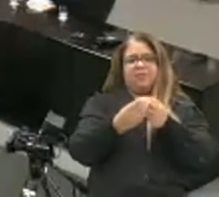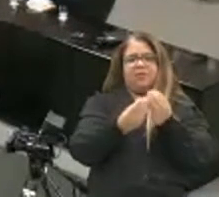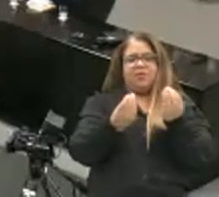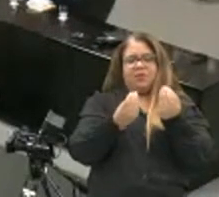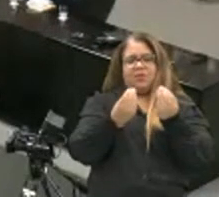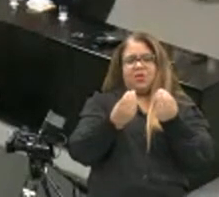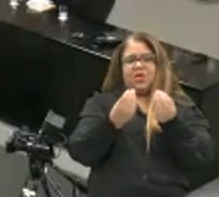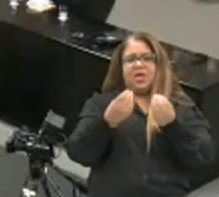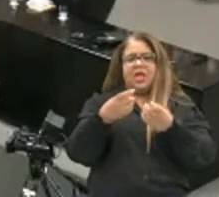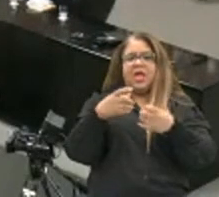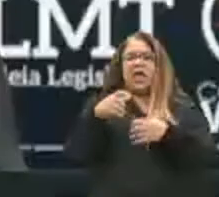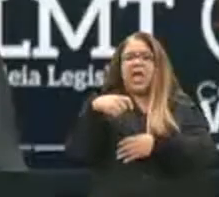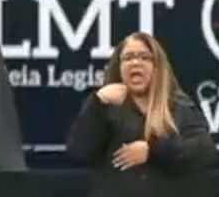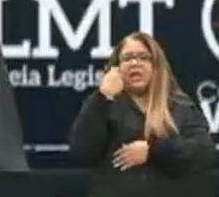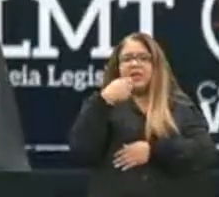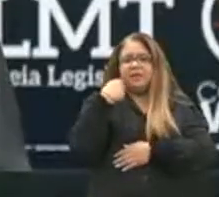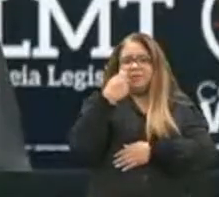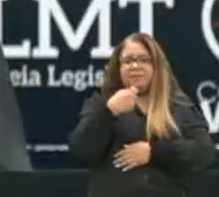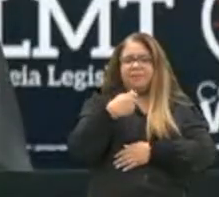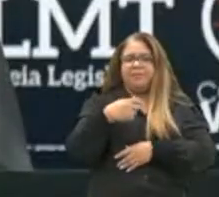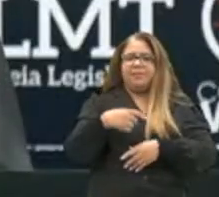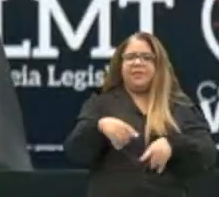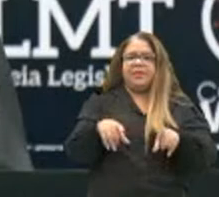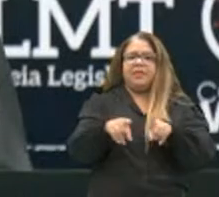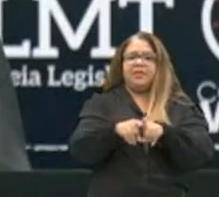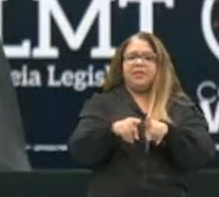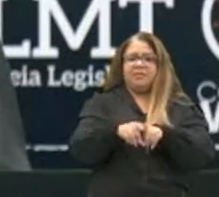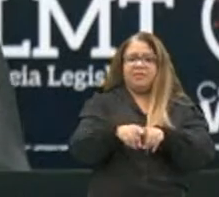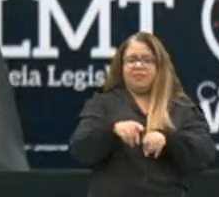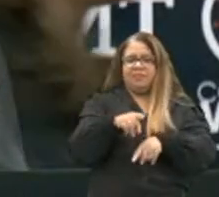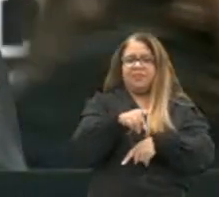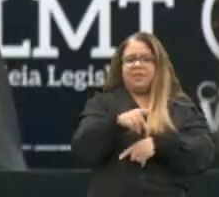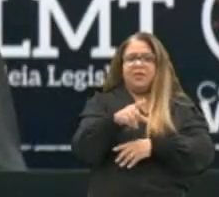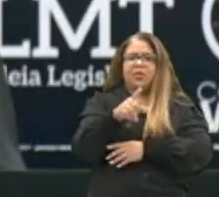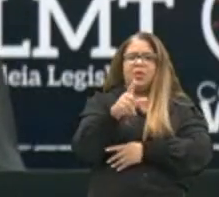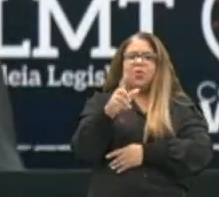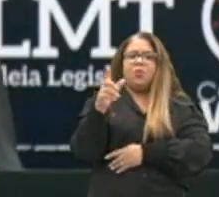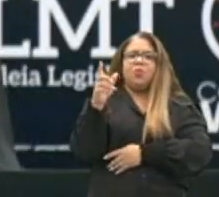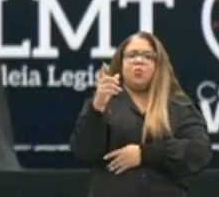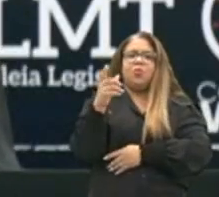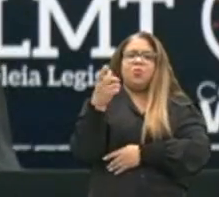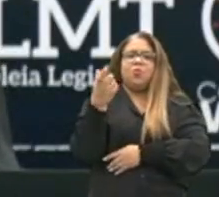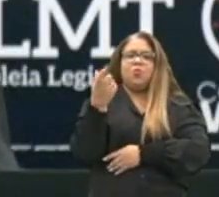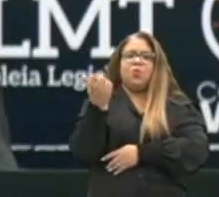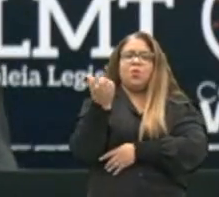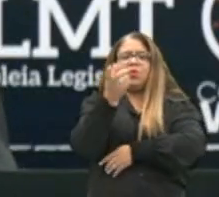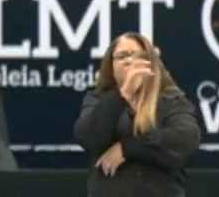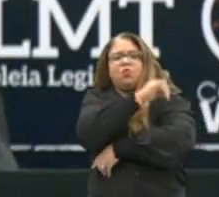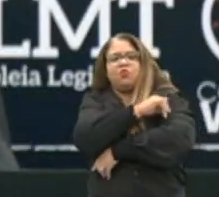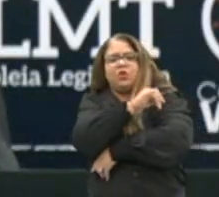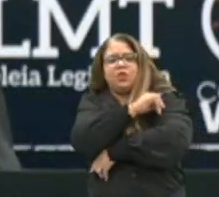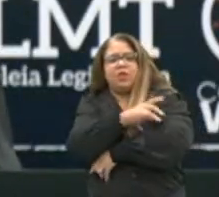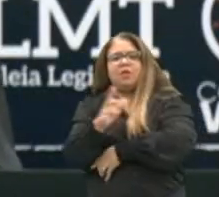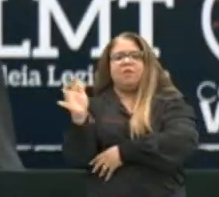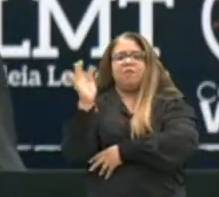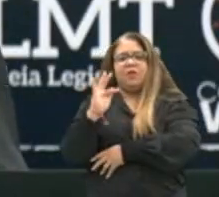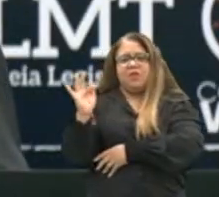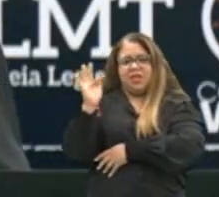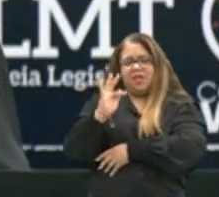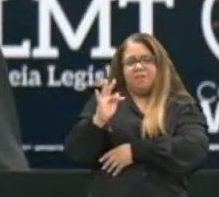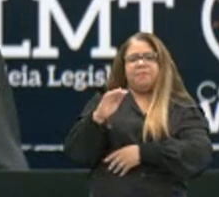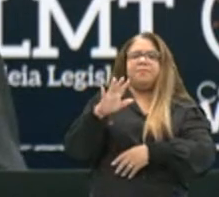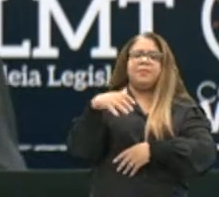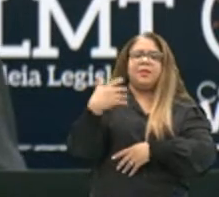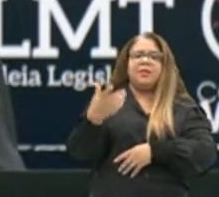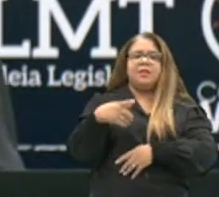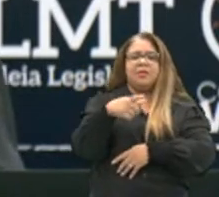em Direito, com louvor na Universidade Federal Fluminense de Niterói. A brilhante carreira